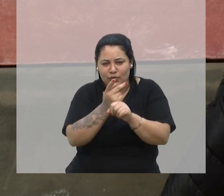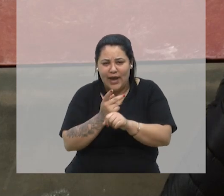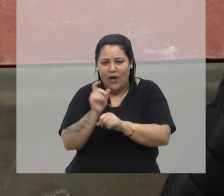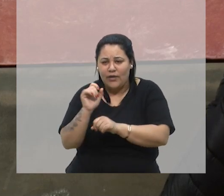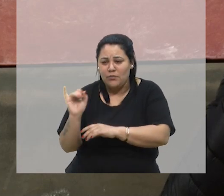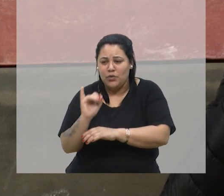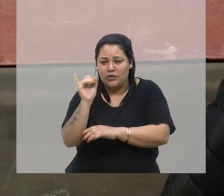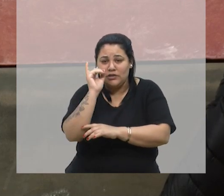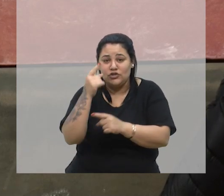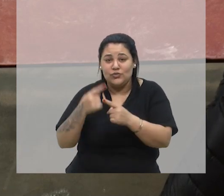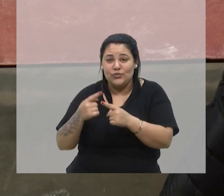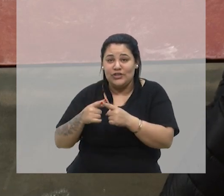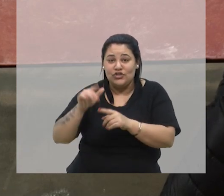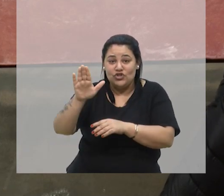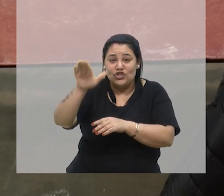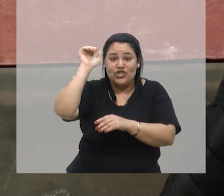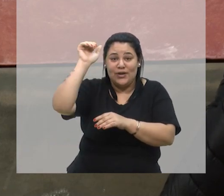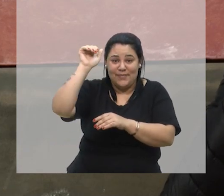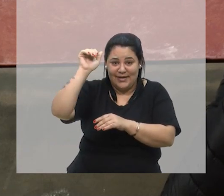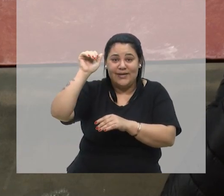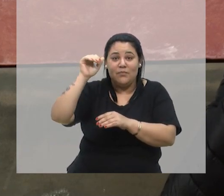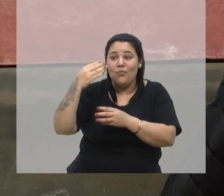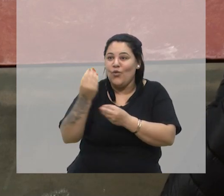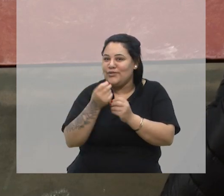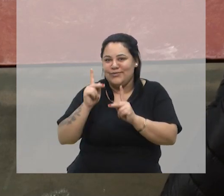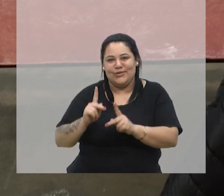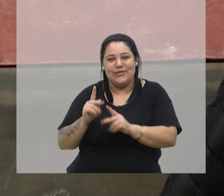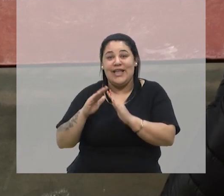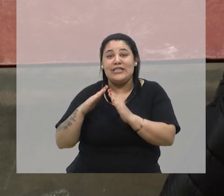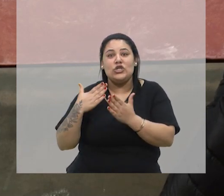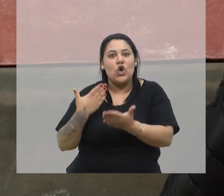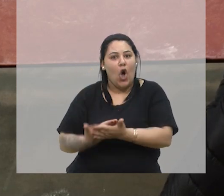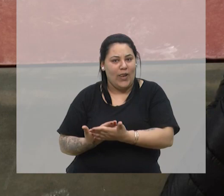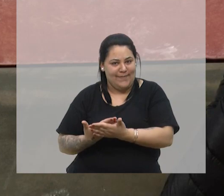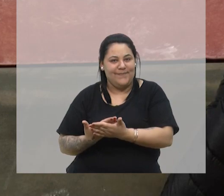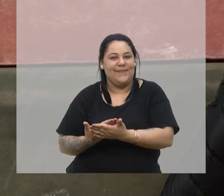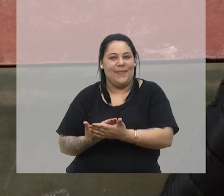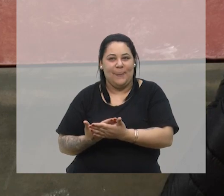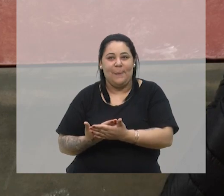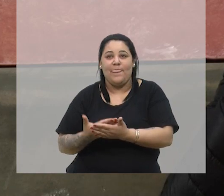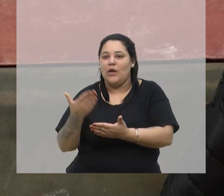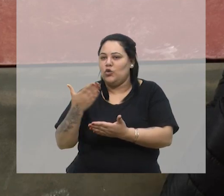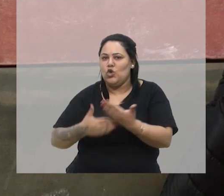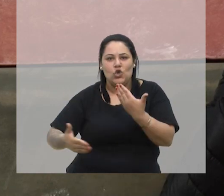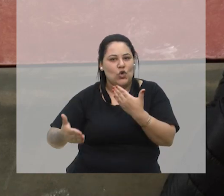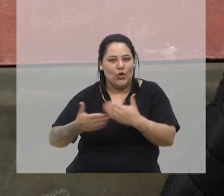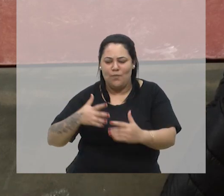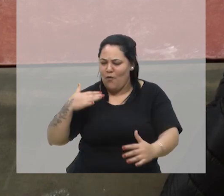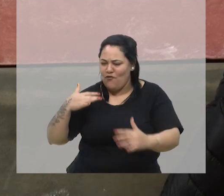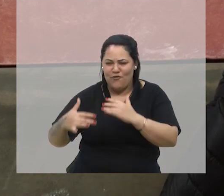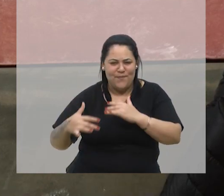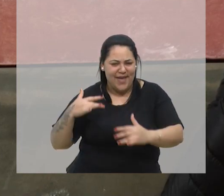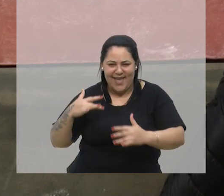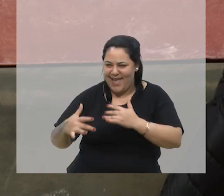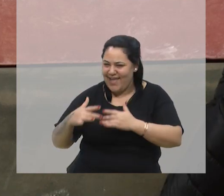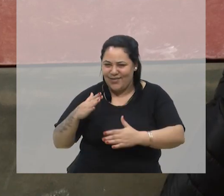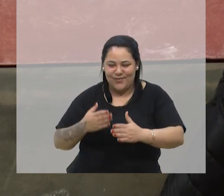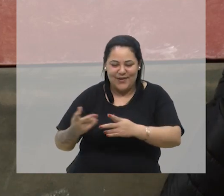de contatos, de organização também, porque a gente mobiliza um público bem grande de escolas. Então, também toda